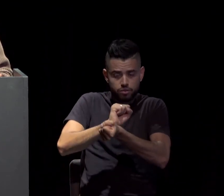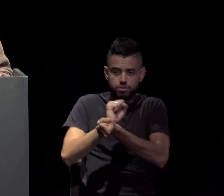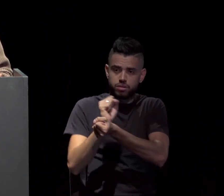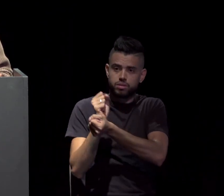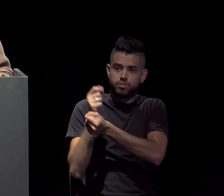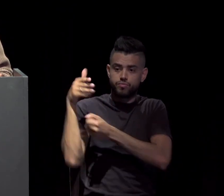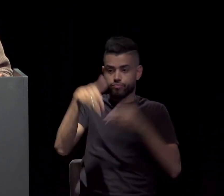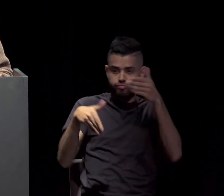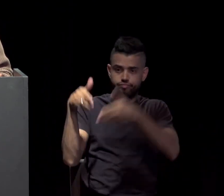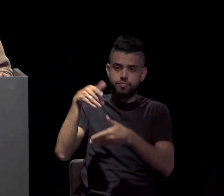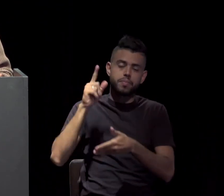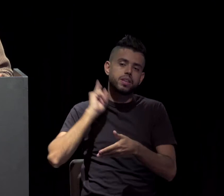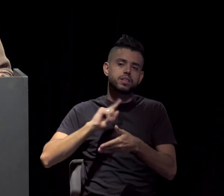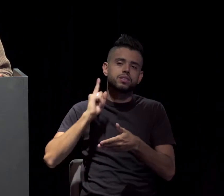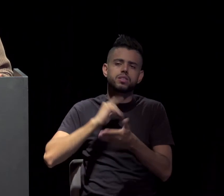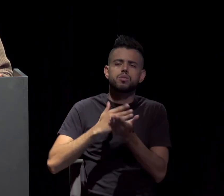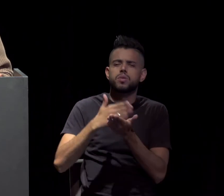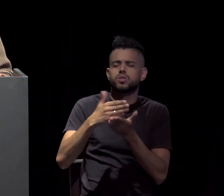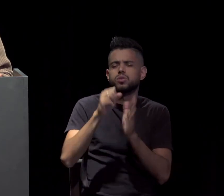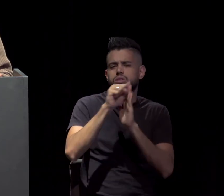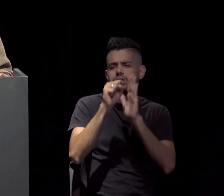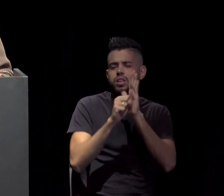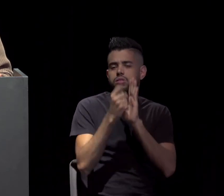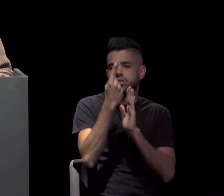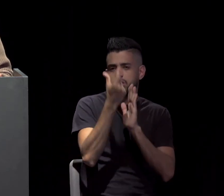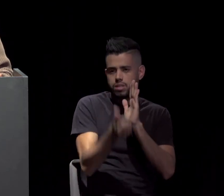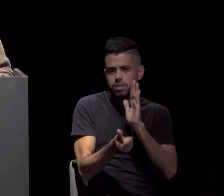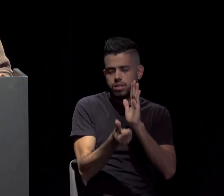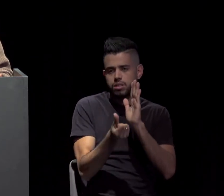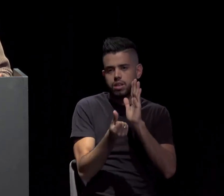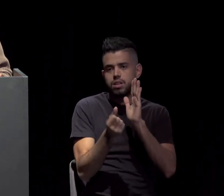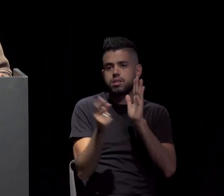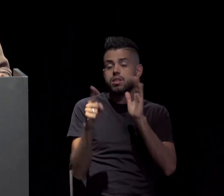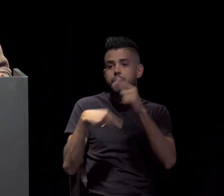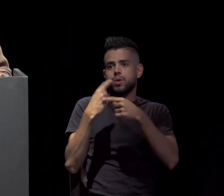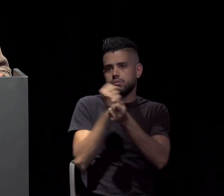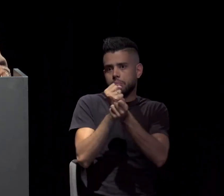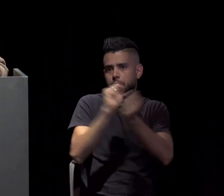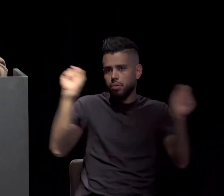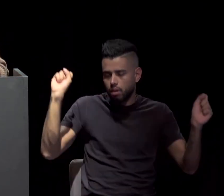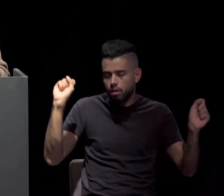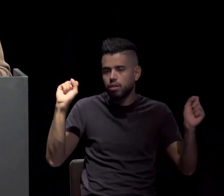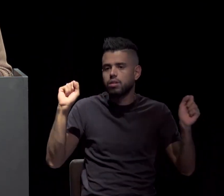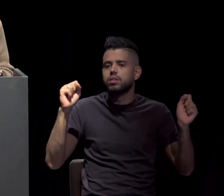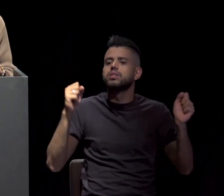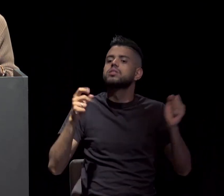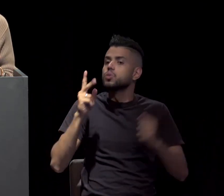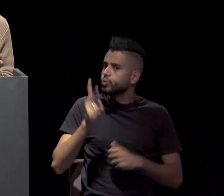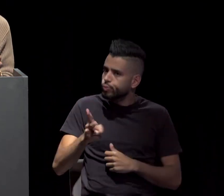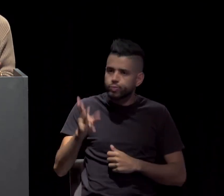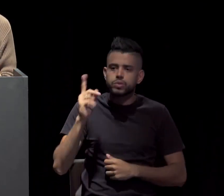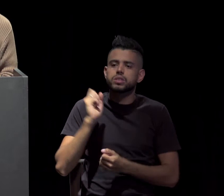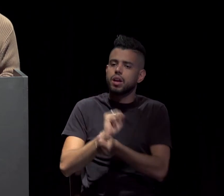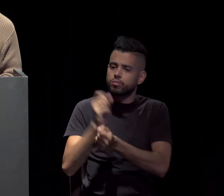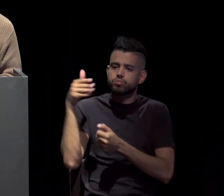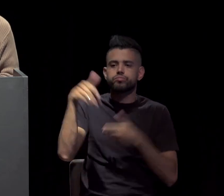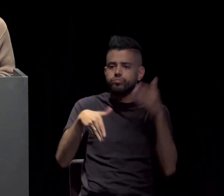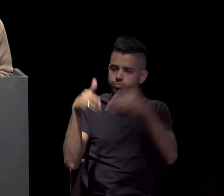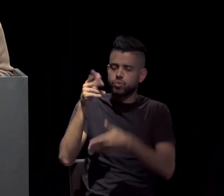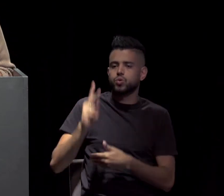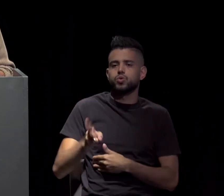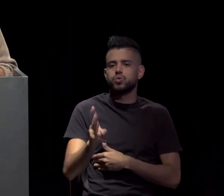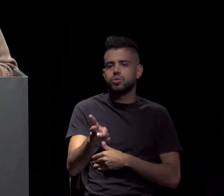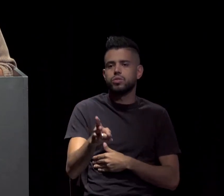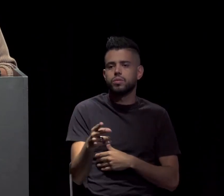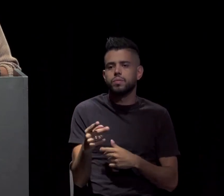XVI. E, mesmo após a proibição do tráfico, esse fluxo se manteve. Inicialmente, é claro, no século XVI, para